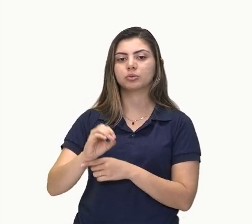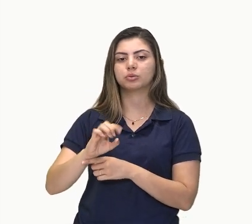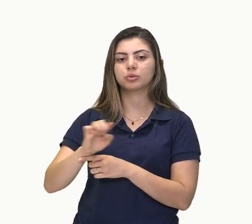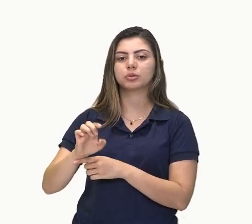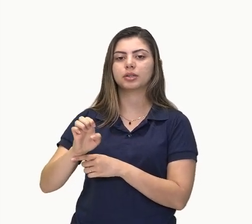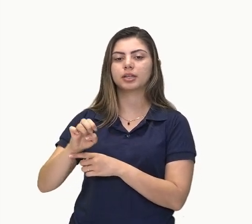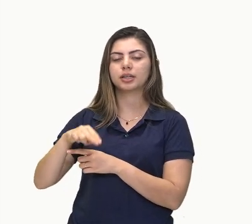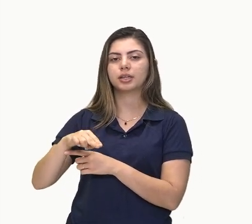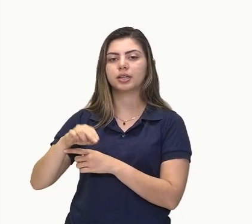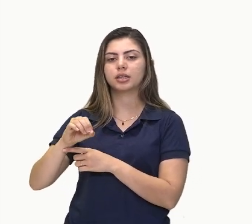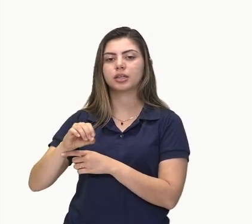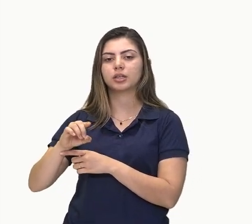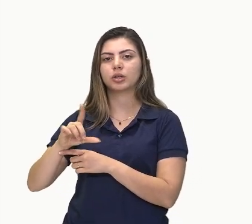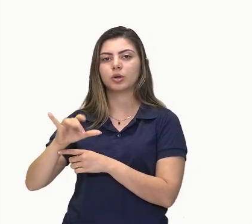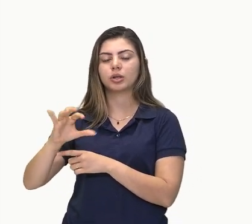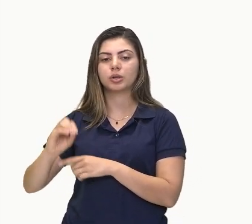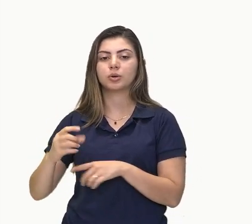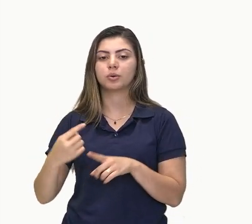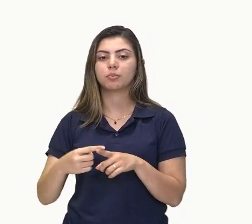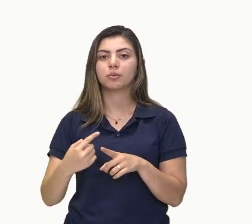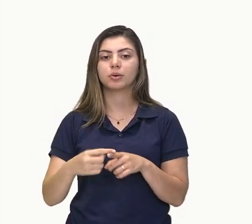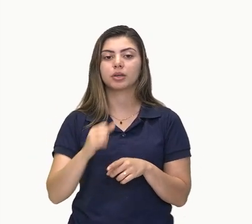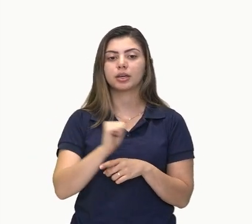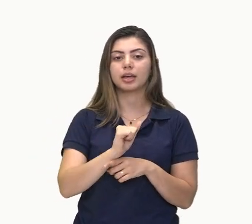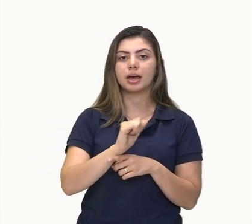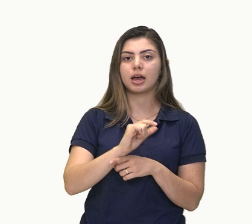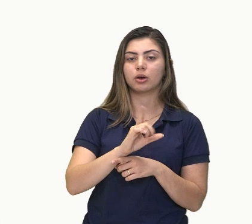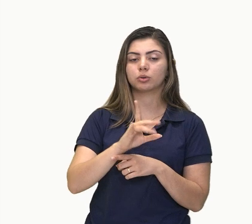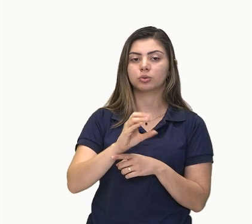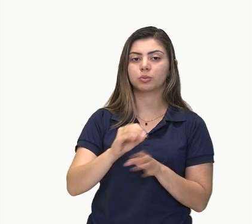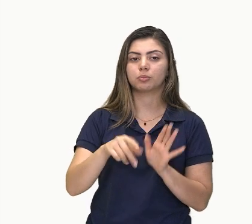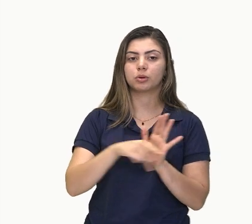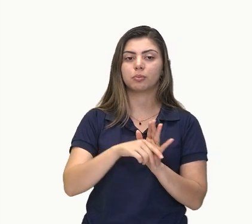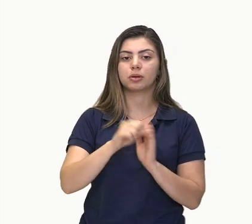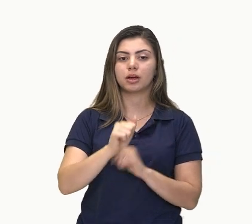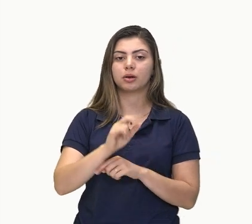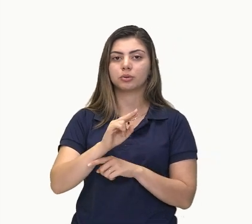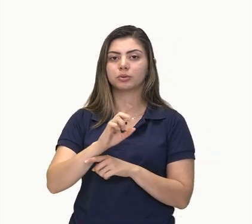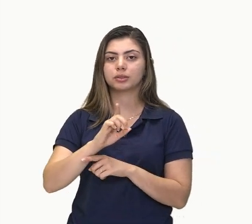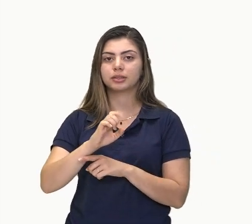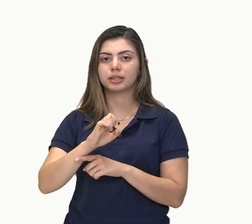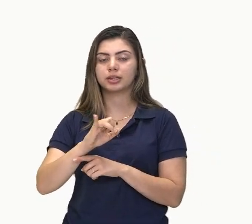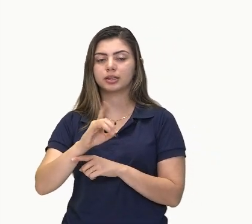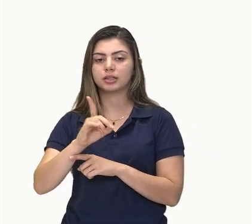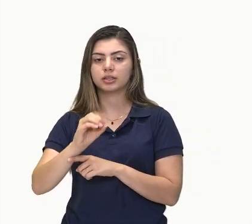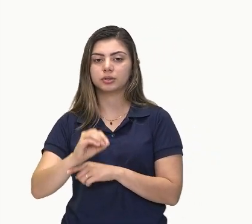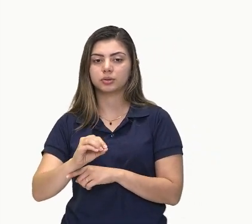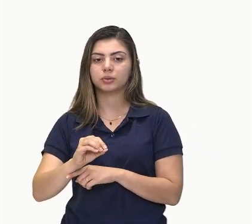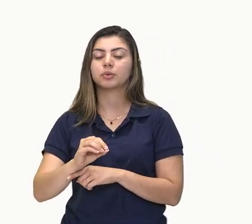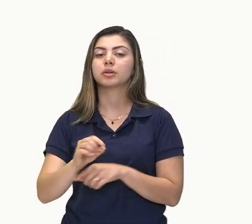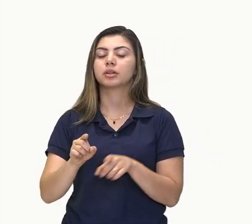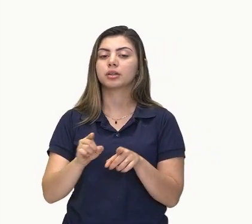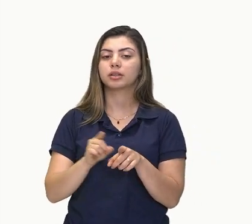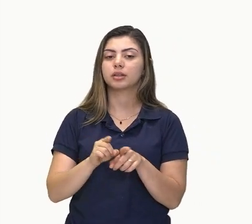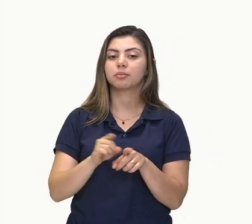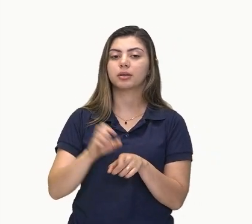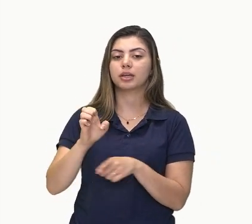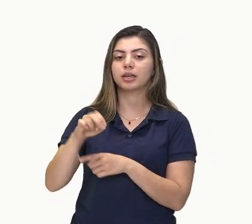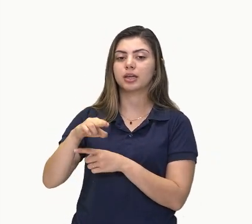aldoenólico. Por quê? É o aldo de aldeído e enólico de álcool, tá?